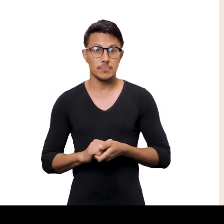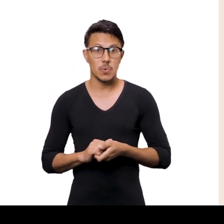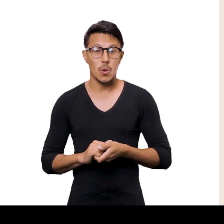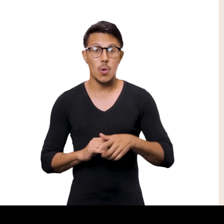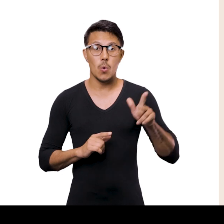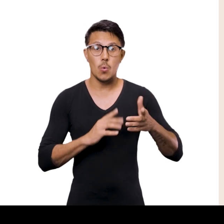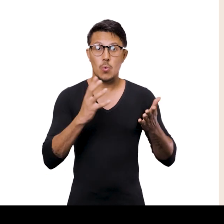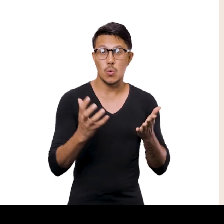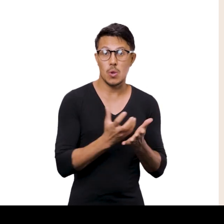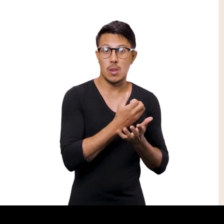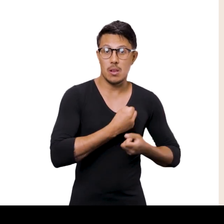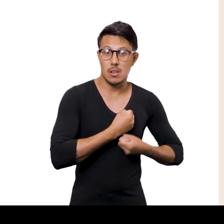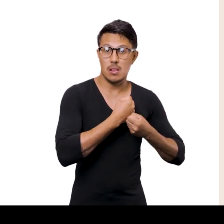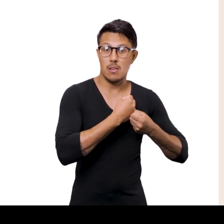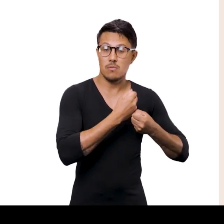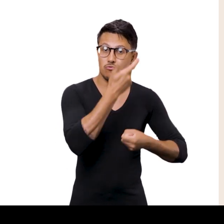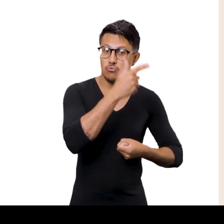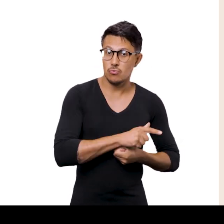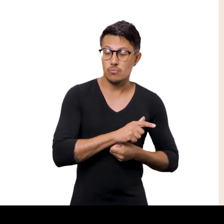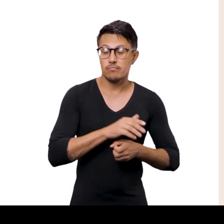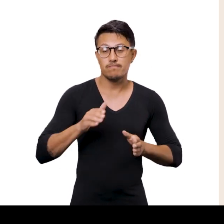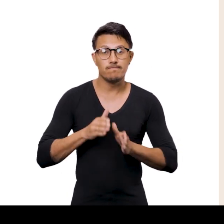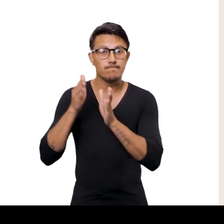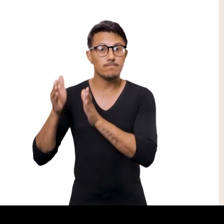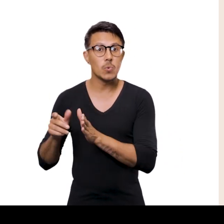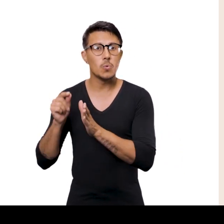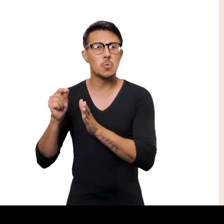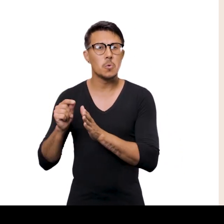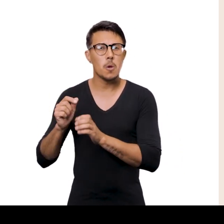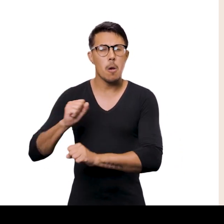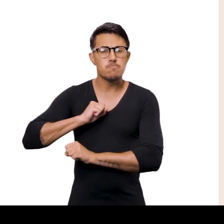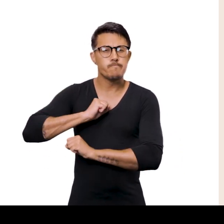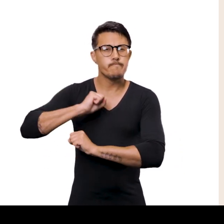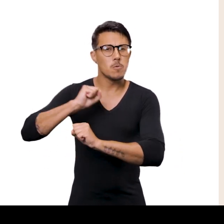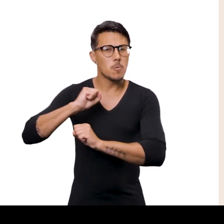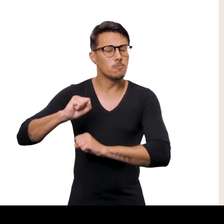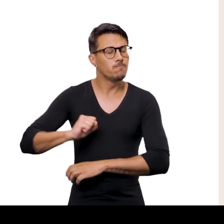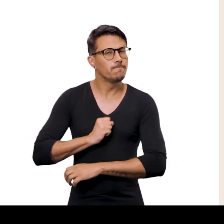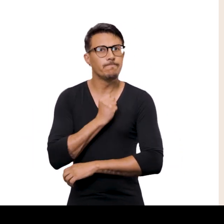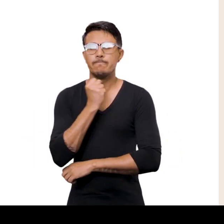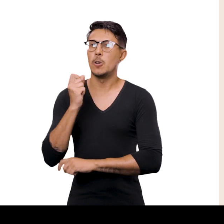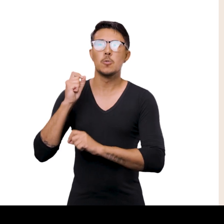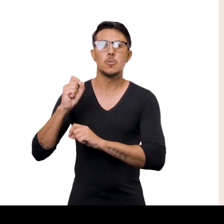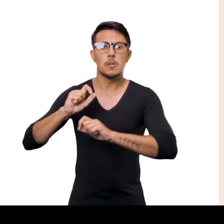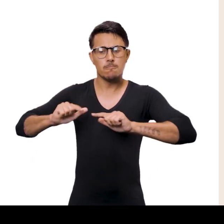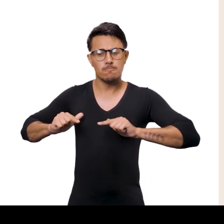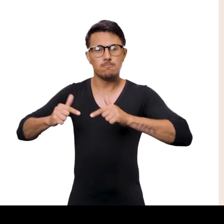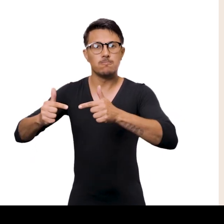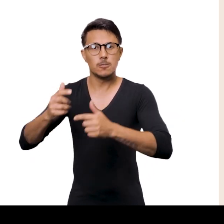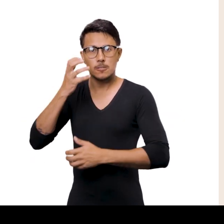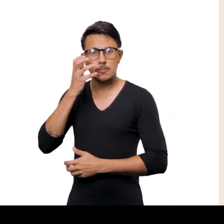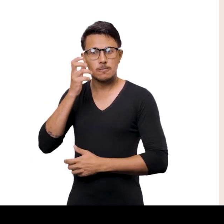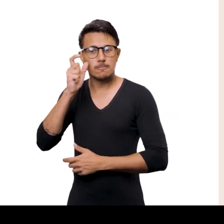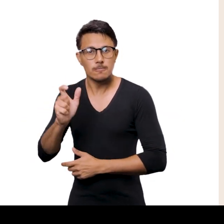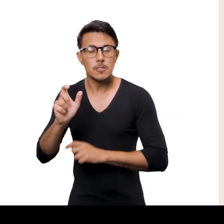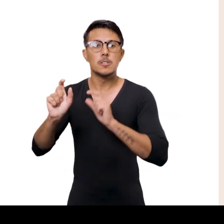De um lado, a resignação. De outro, insatisfação e um ímpeto de